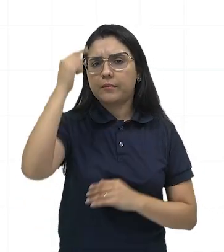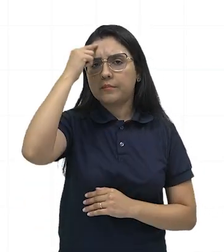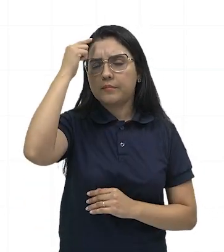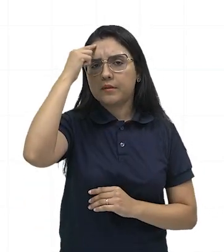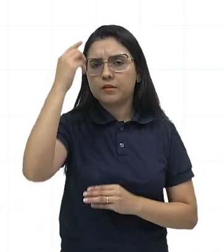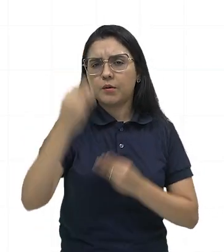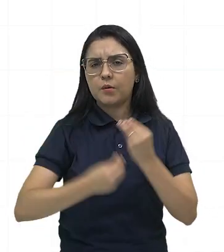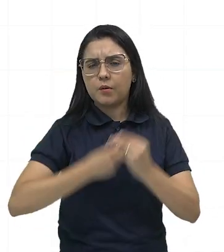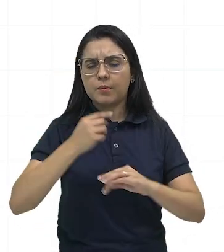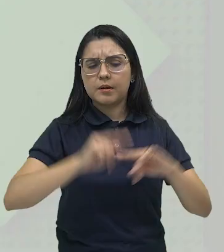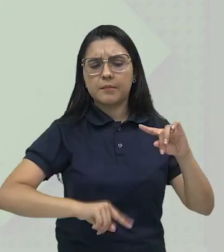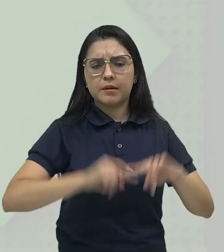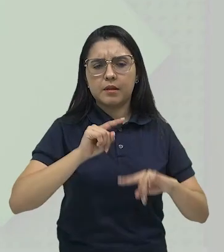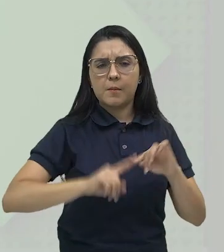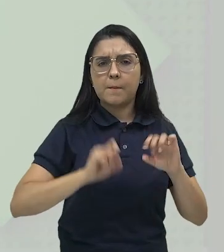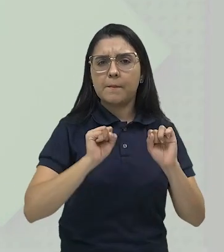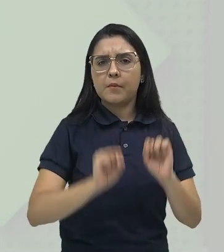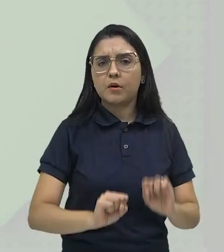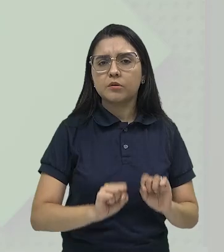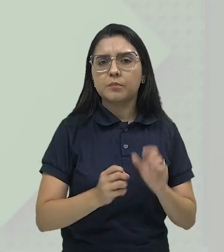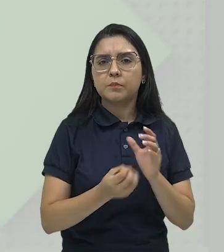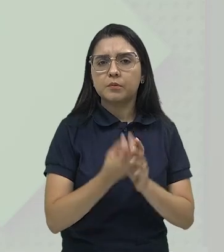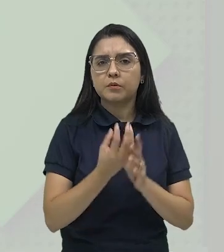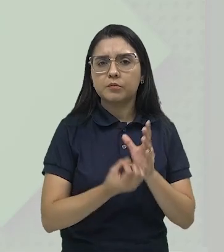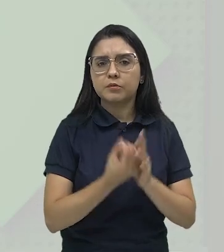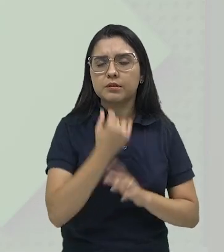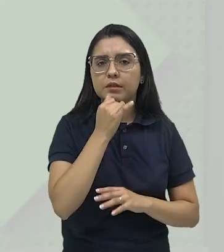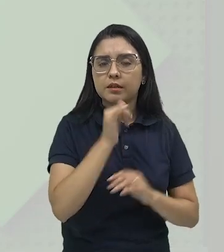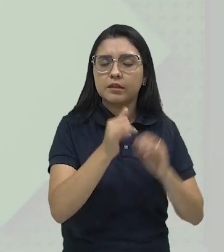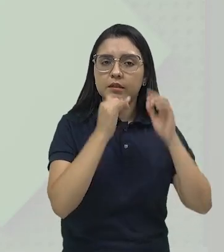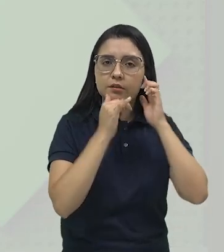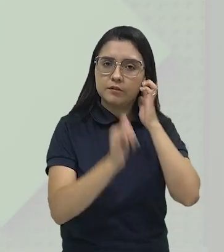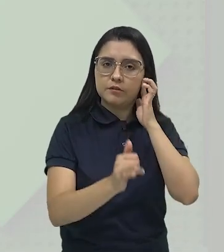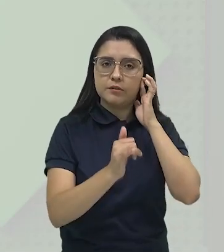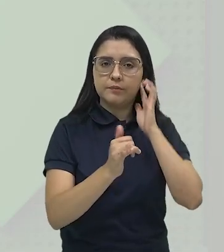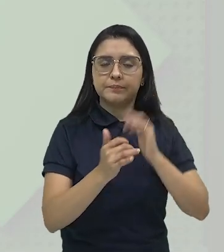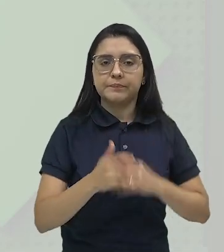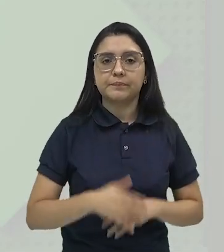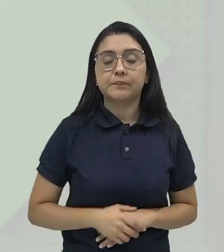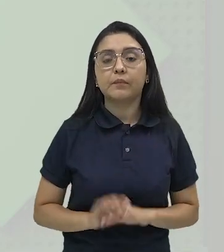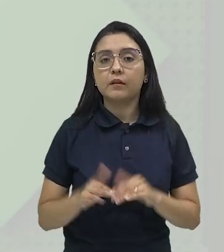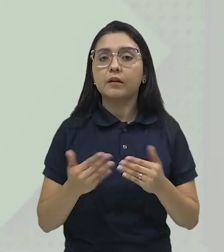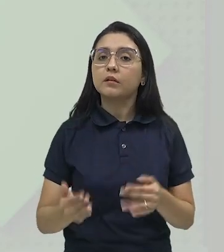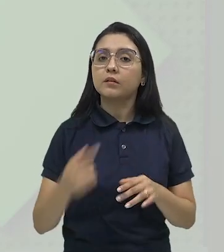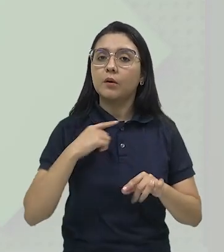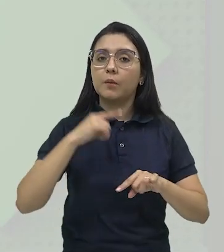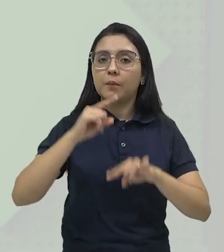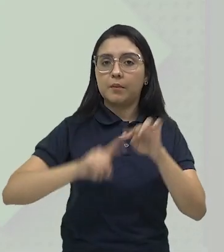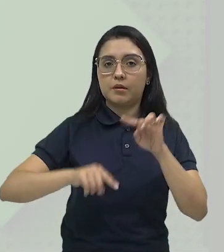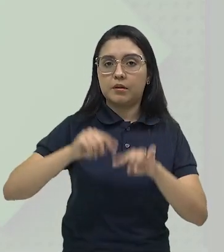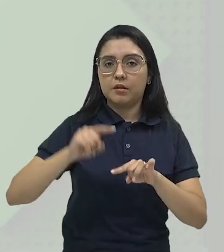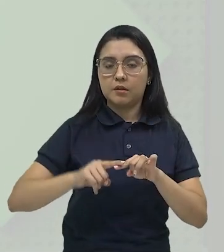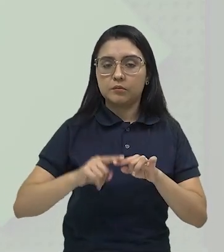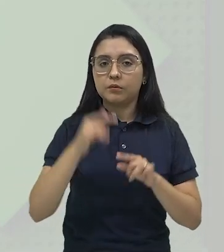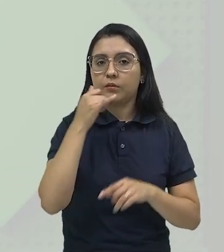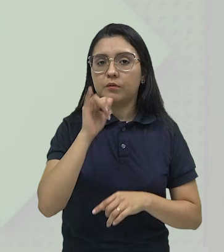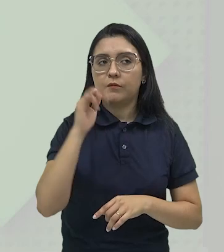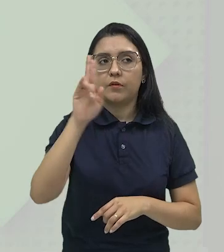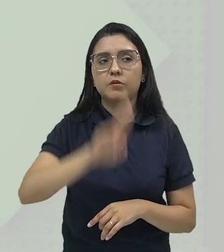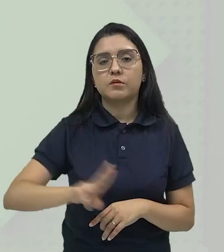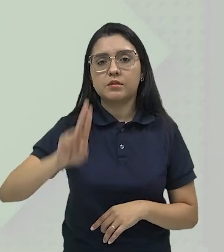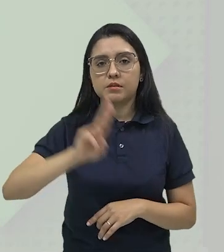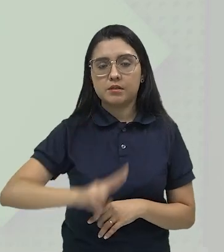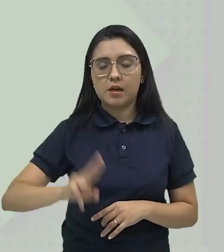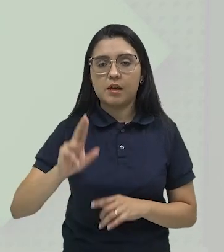como aquele equipamento ele pode produzir energia, né? Então, um equipamento eletrônico ele vai utilizar aquela